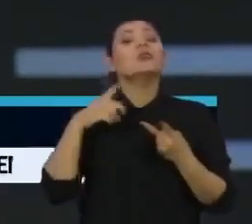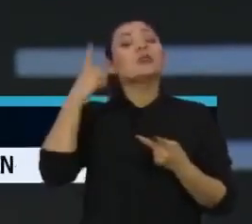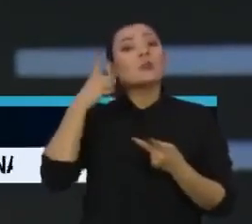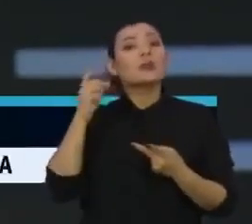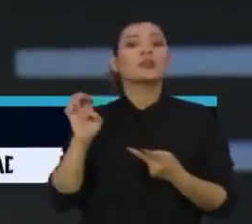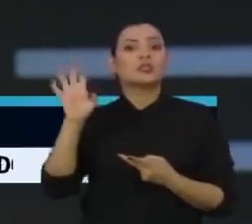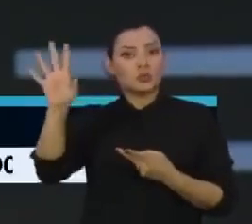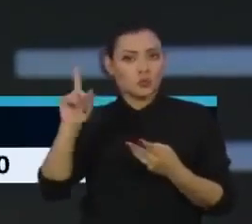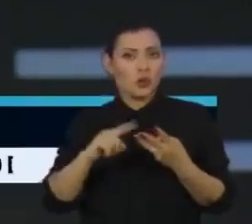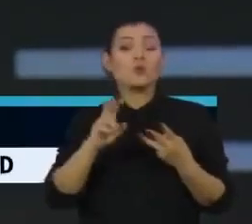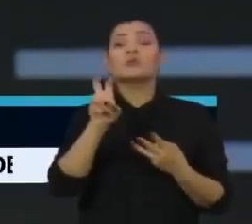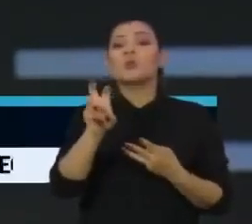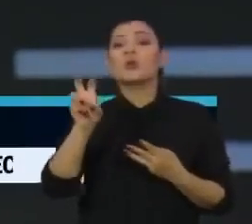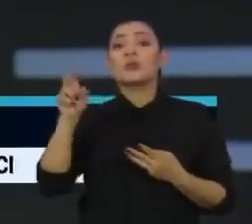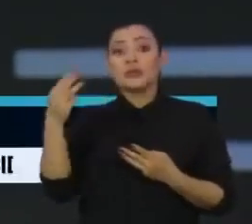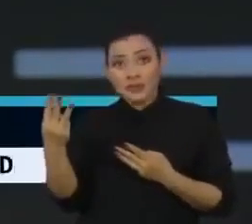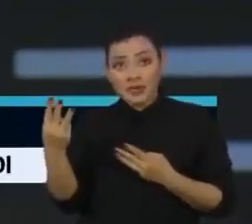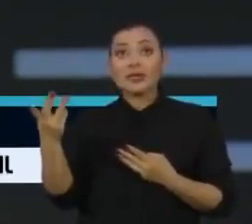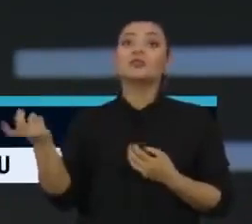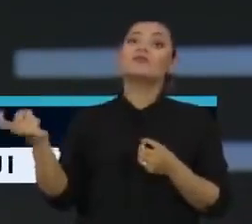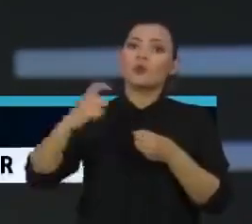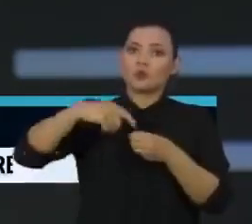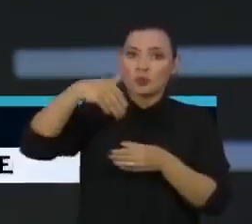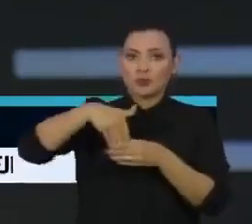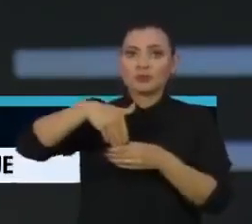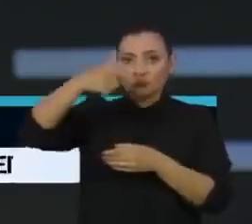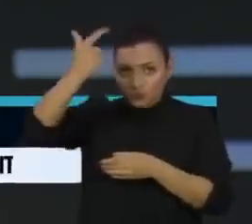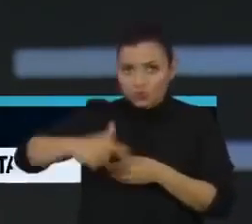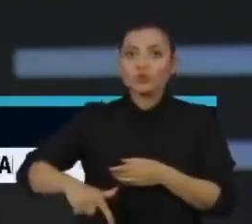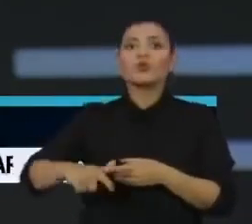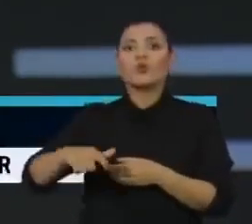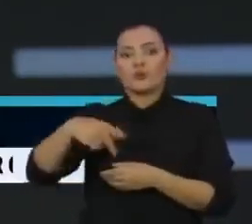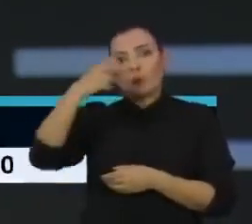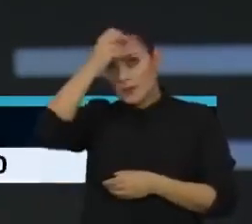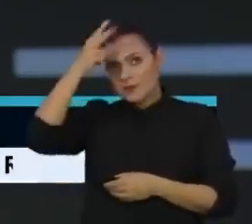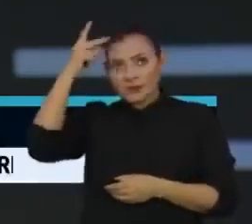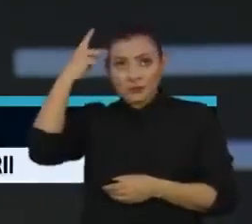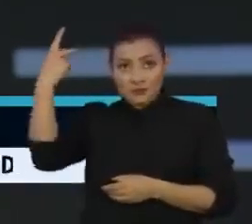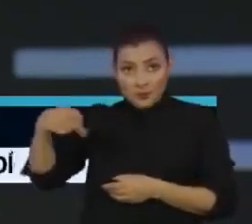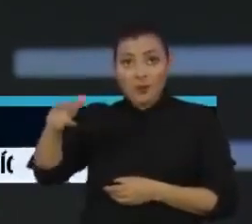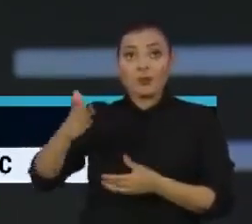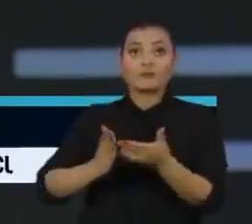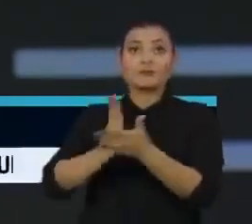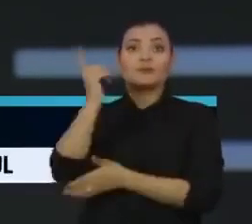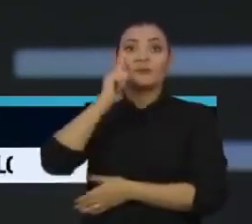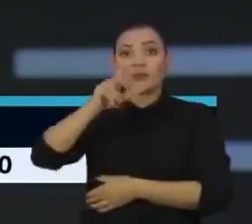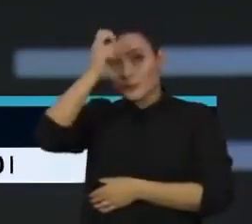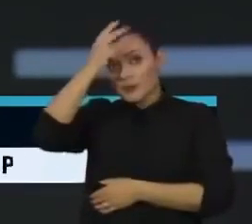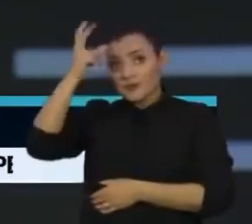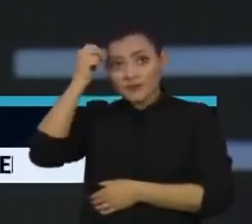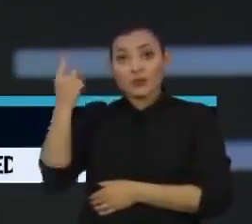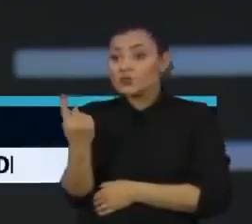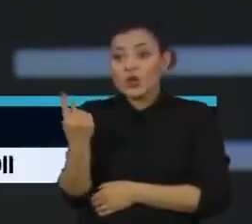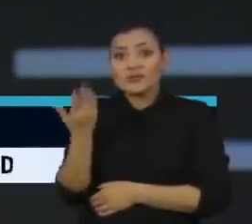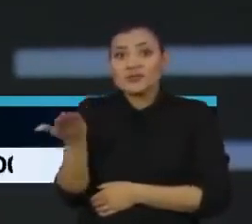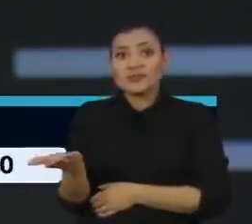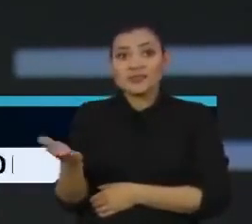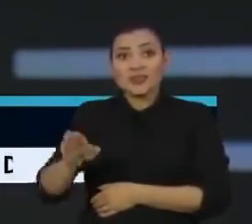estadual, 53, quando foram restabelecidas as eleições diretas para a Prefeitura de São Paulo, eleito prefeito quase que